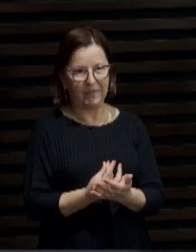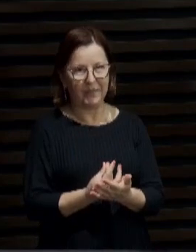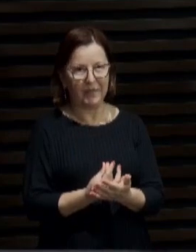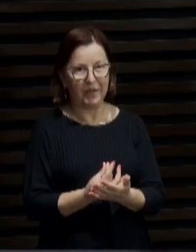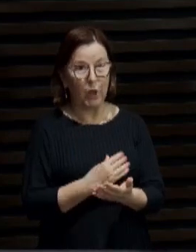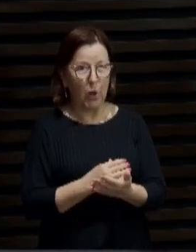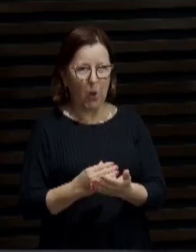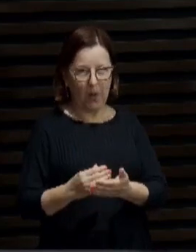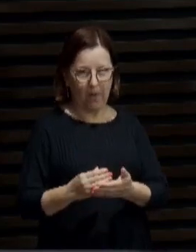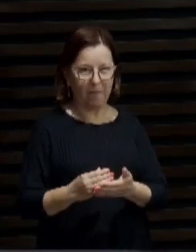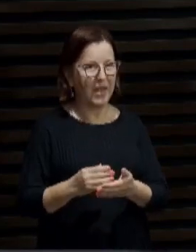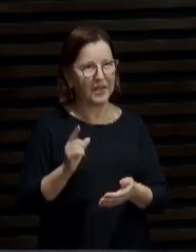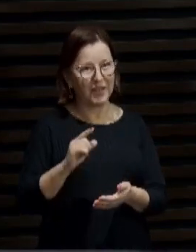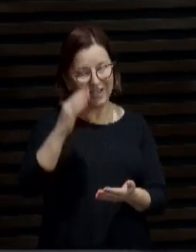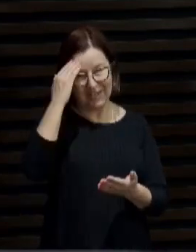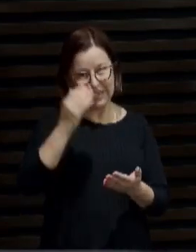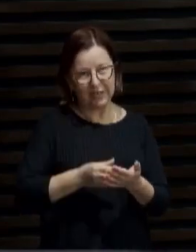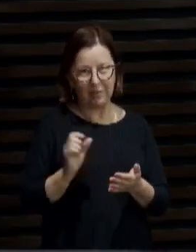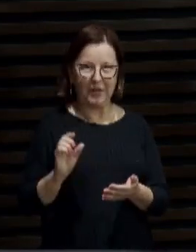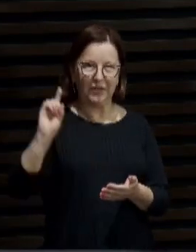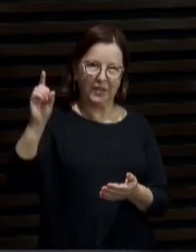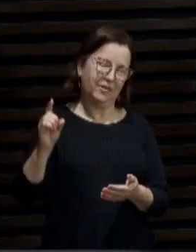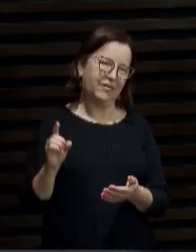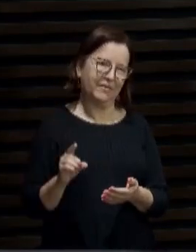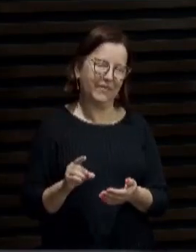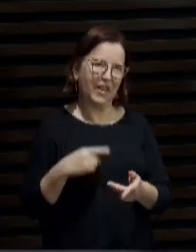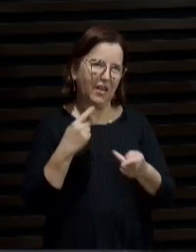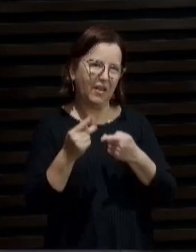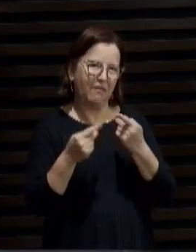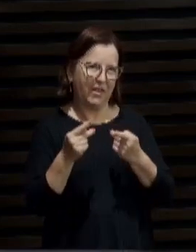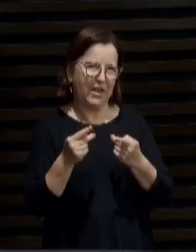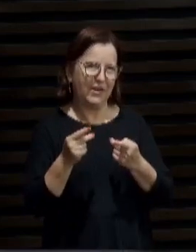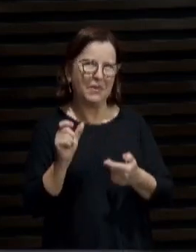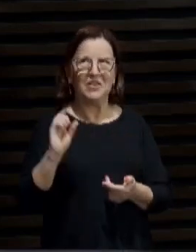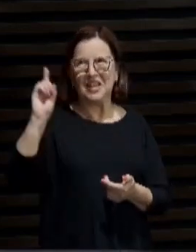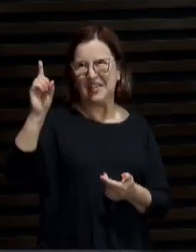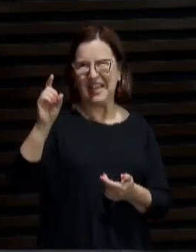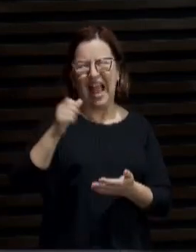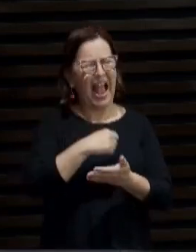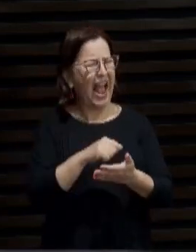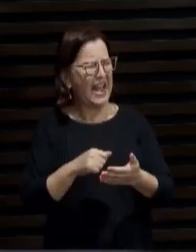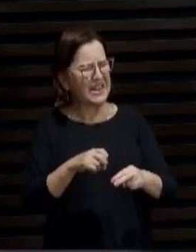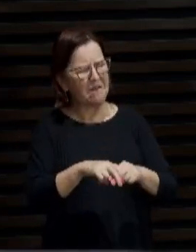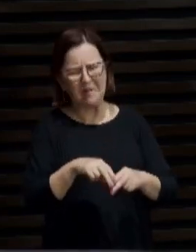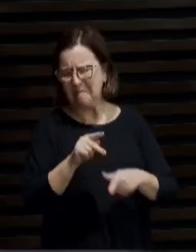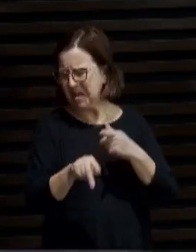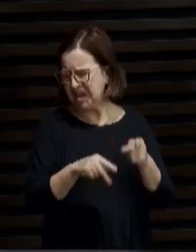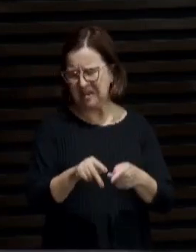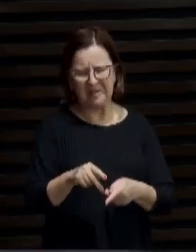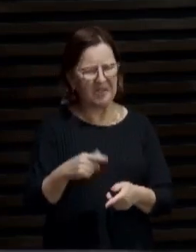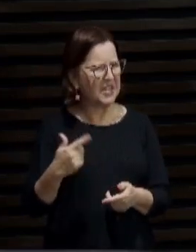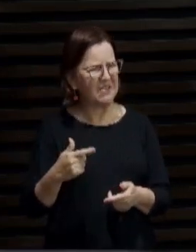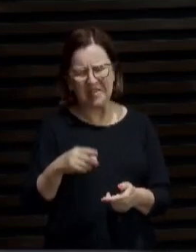de Deus. Eles dizem que a palavra de Deus, ela foi escrita por homens. Ela não tem a autoridade do próprio Deus, então